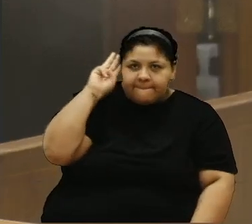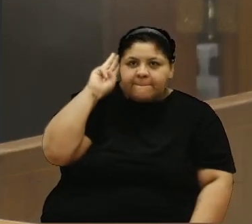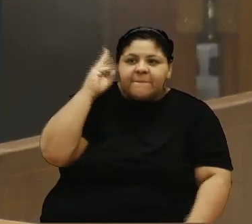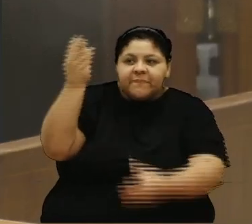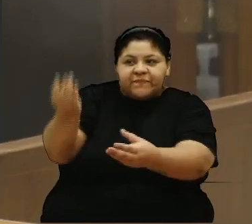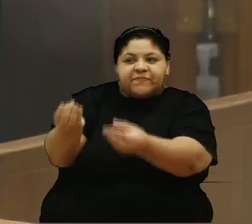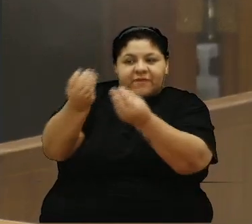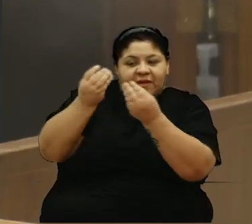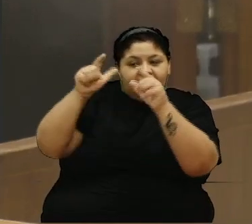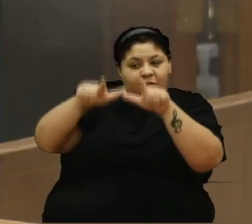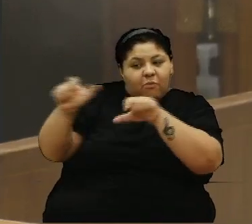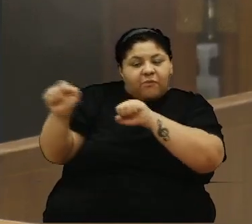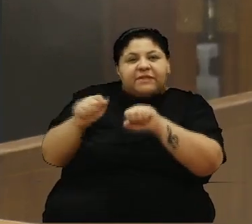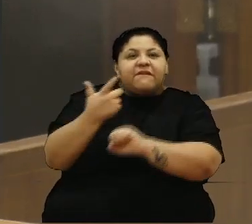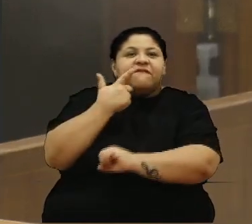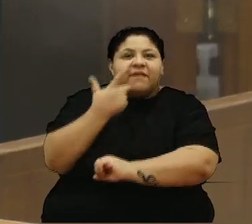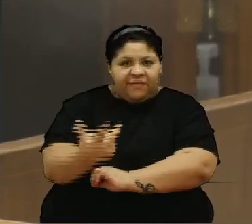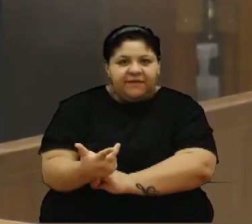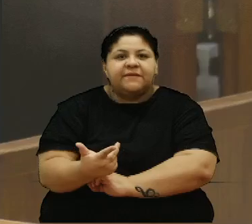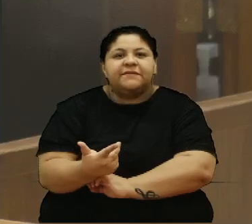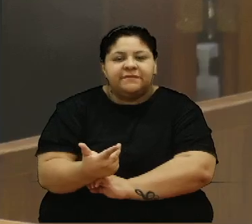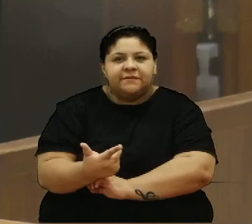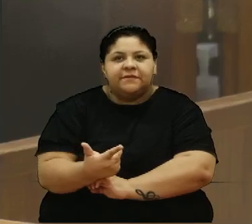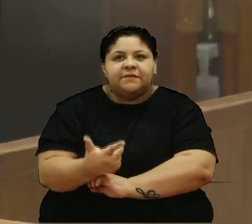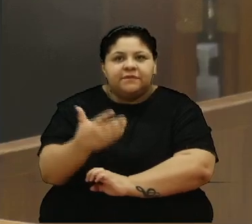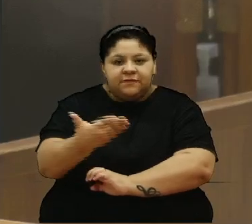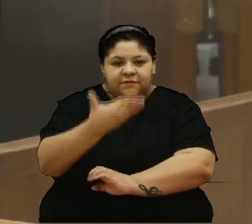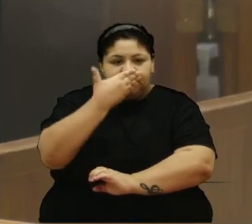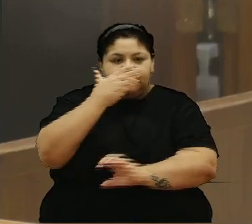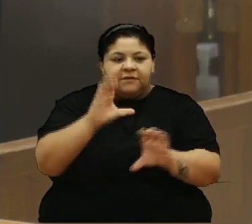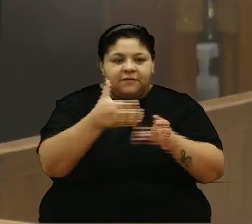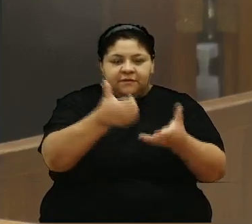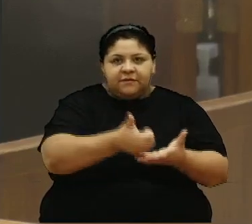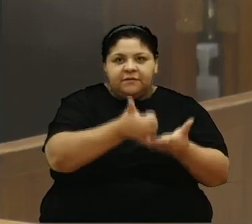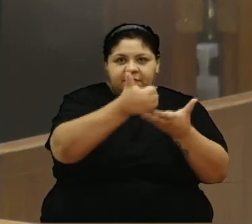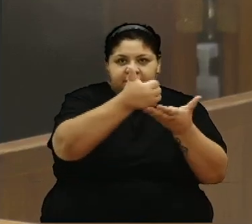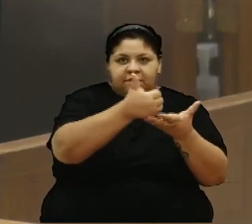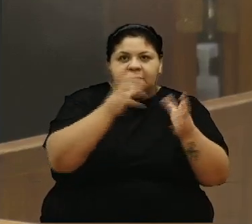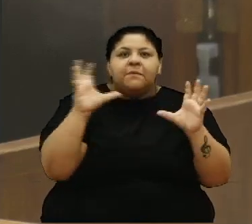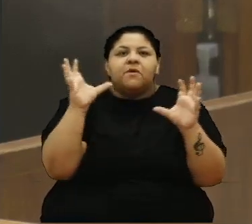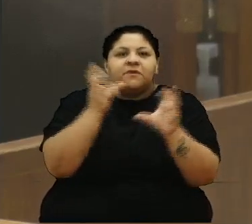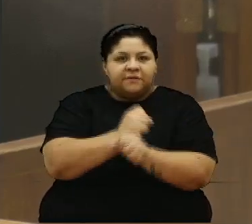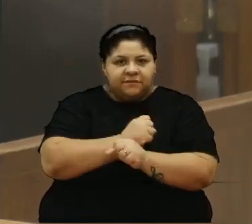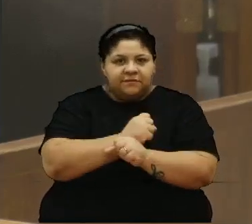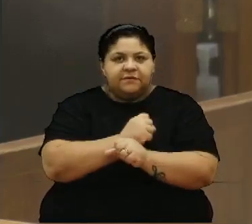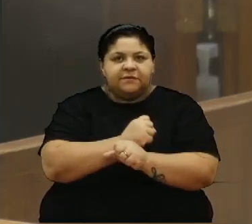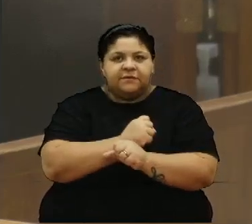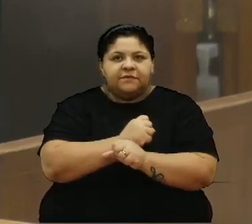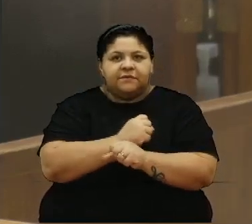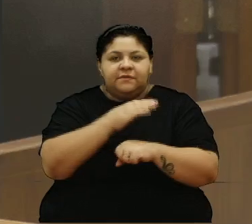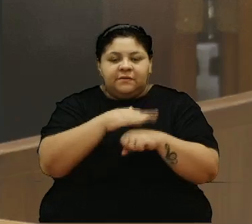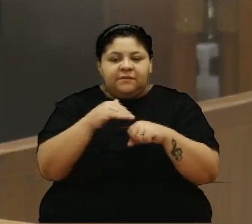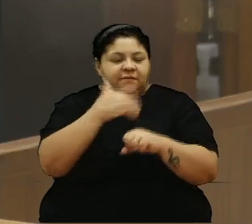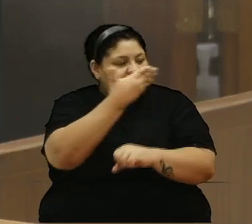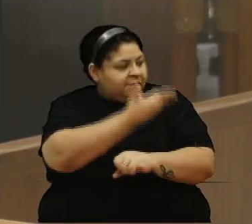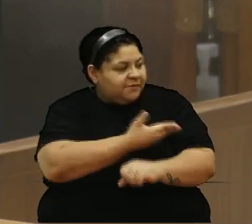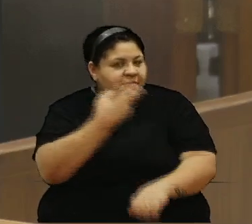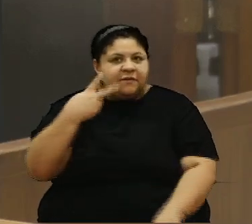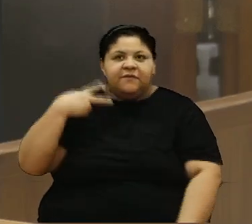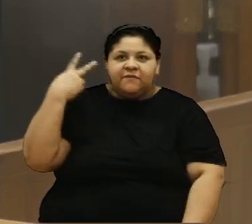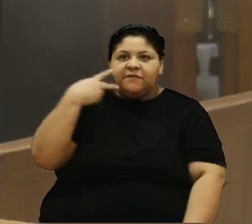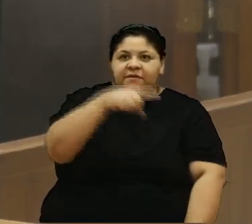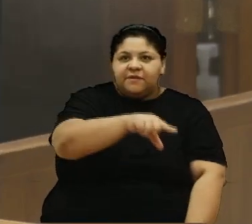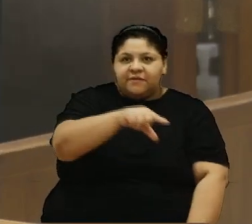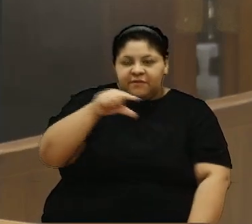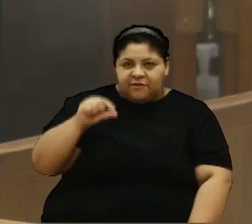esse espaço para poder falar. A Frente Parlamentar de Apoio aos Animais, a nossa querida vereadora eleita